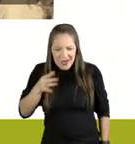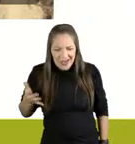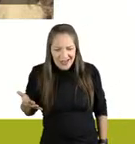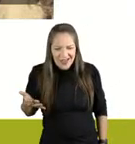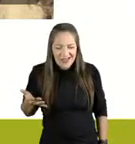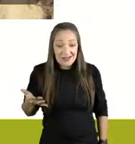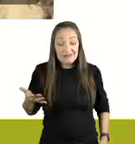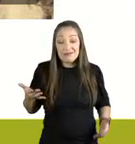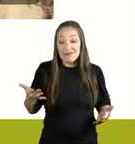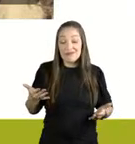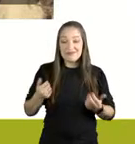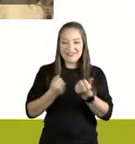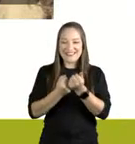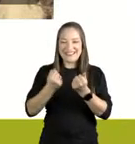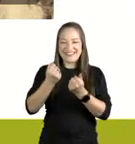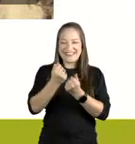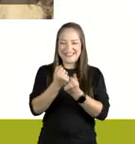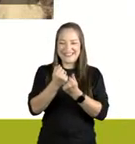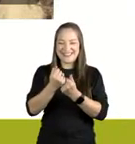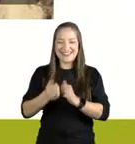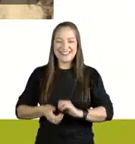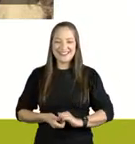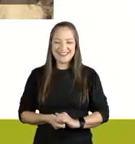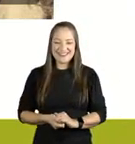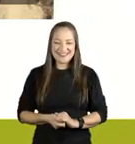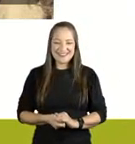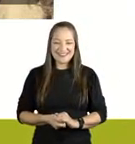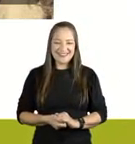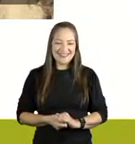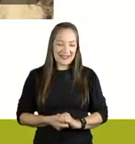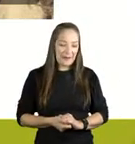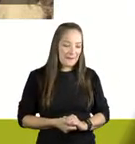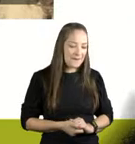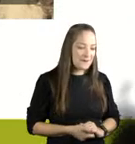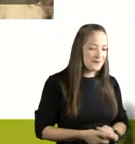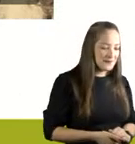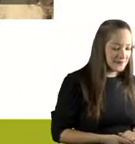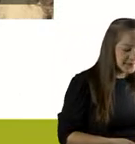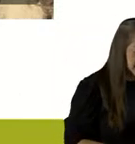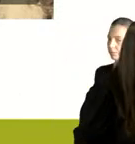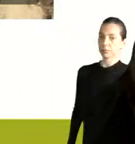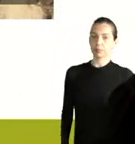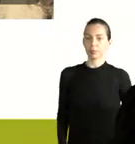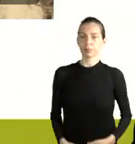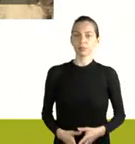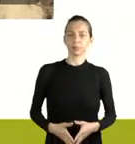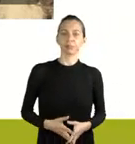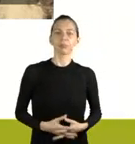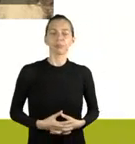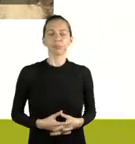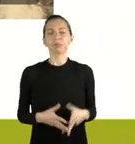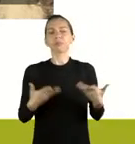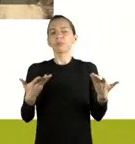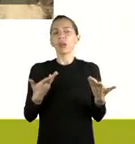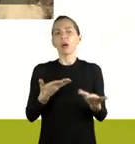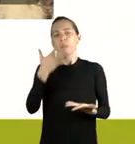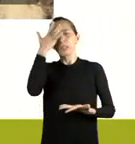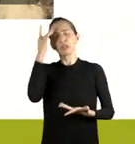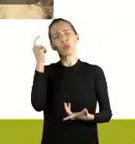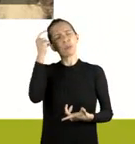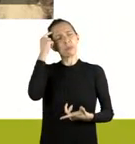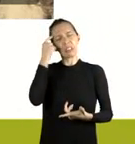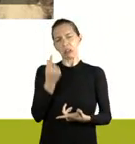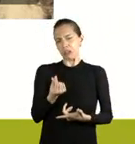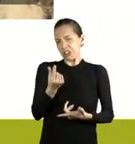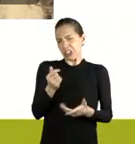começa a pensar de que o dinheiro é feito para gastar mesmo? Porque tem gente que pensa assim, pô, a vida é uma